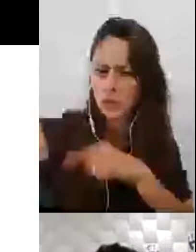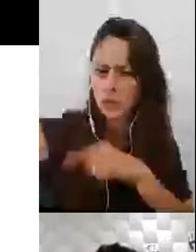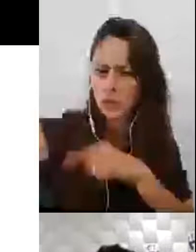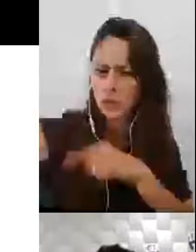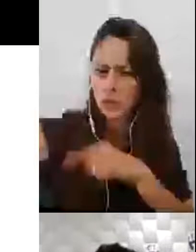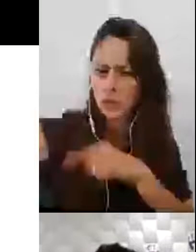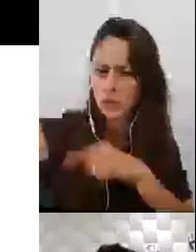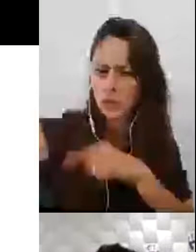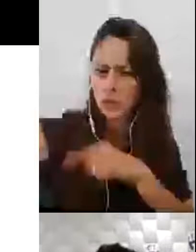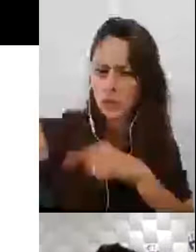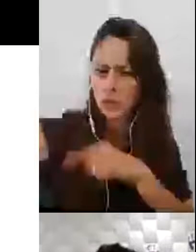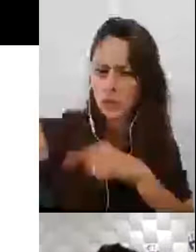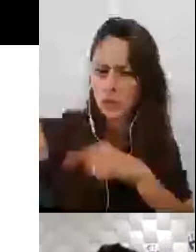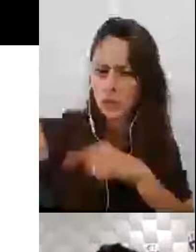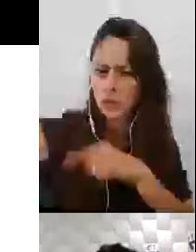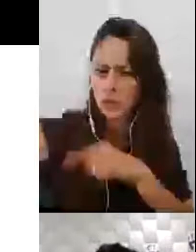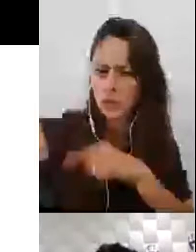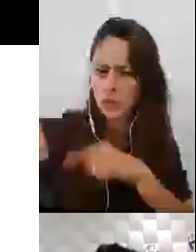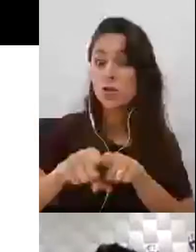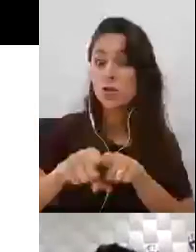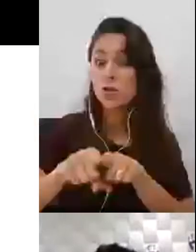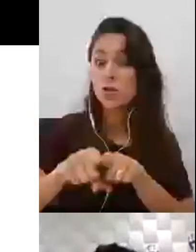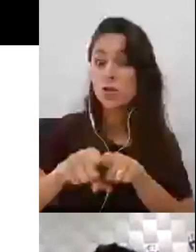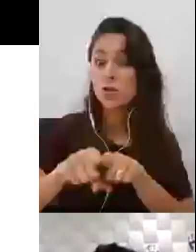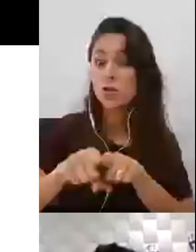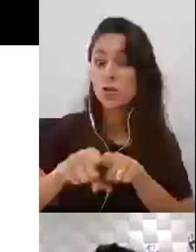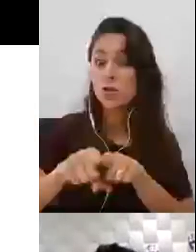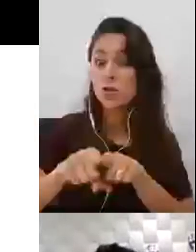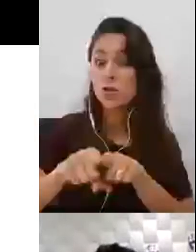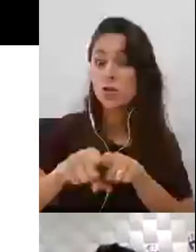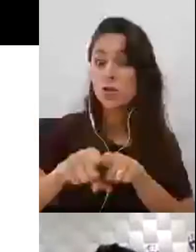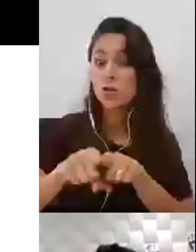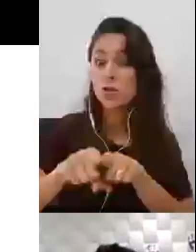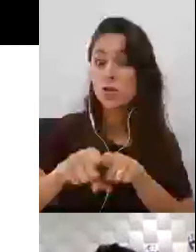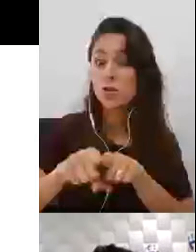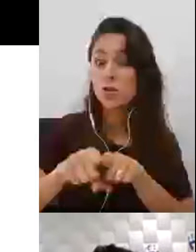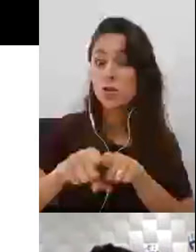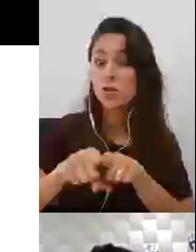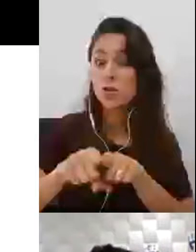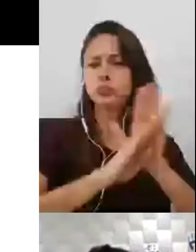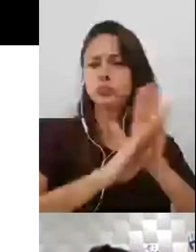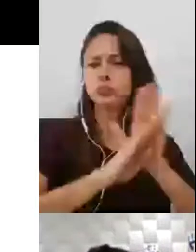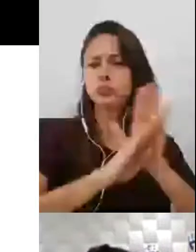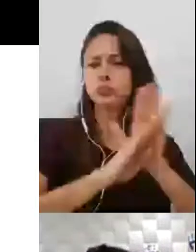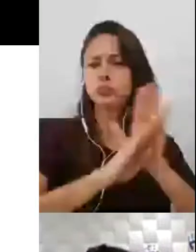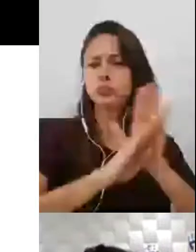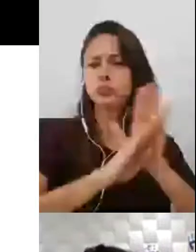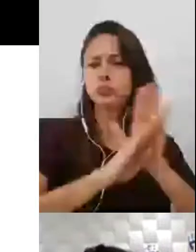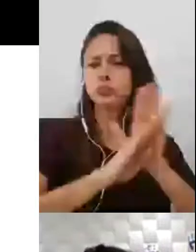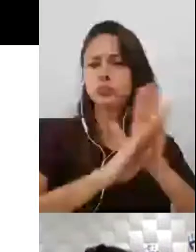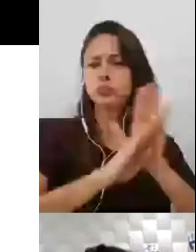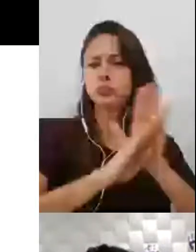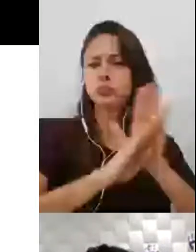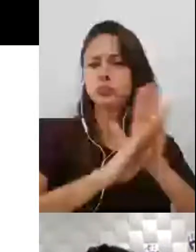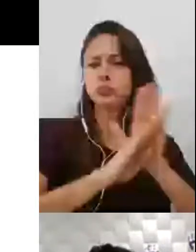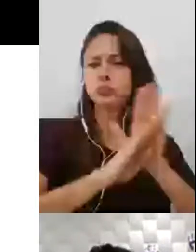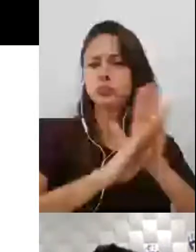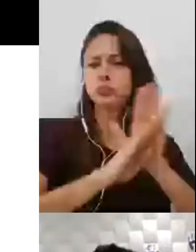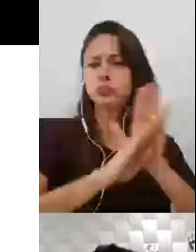ágil, robusta, alavancando os indicadores da melhor forma possível, para atender máxima